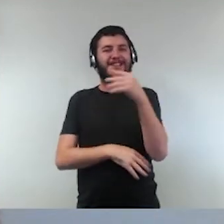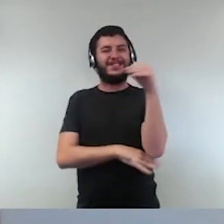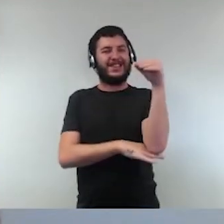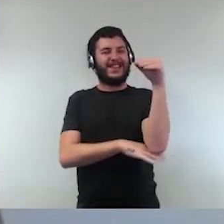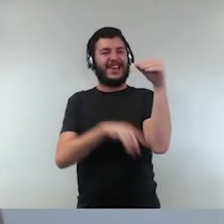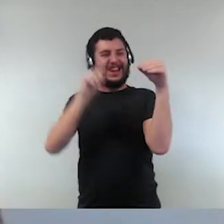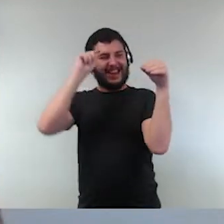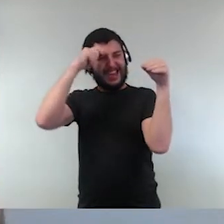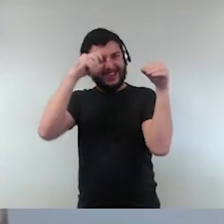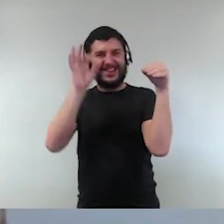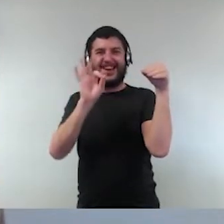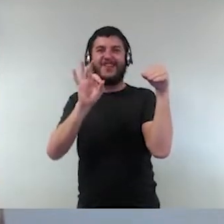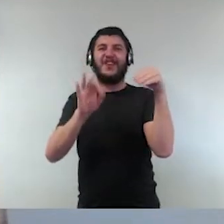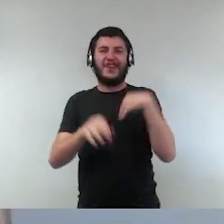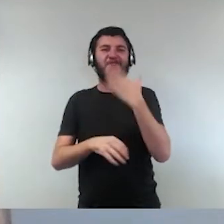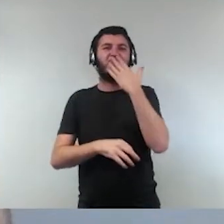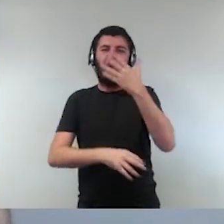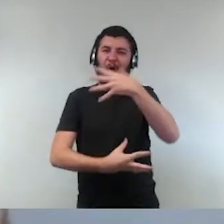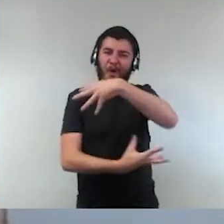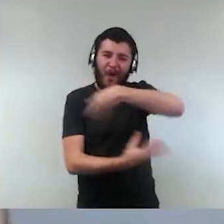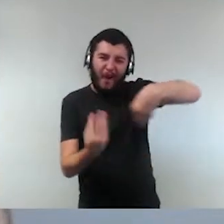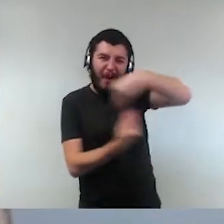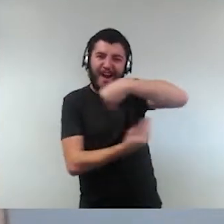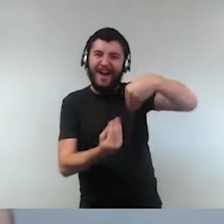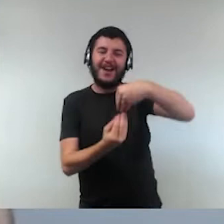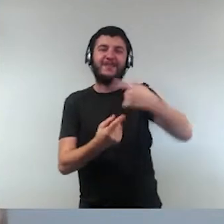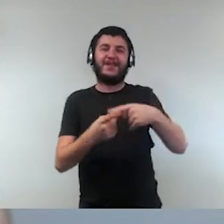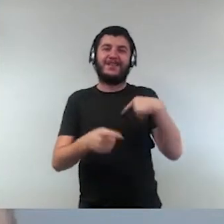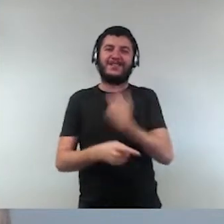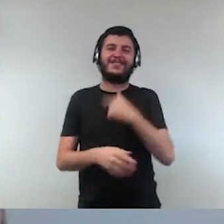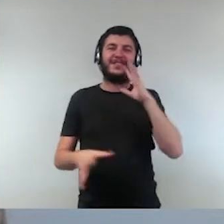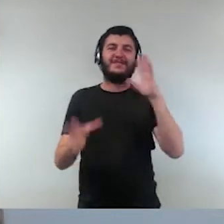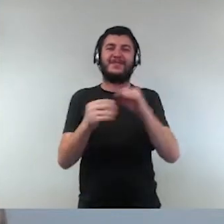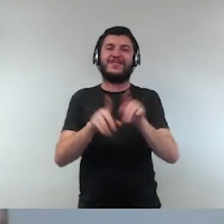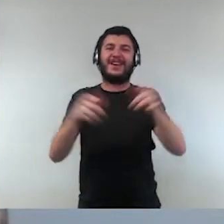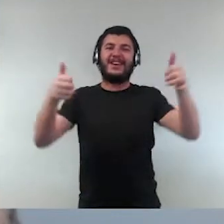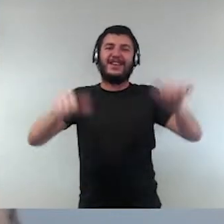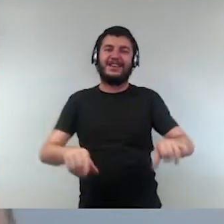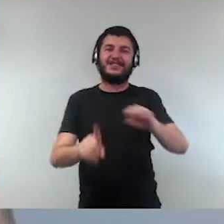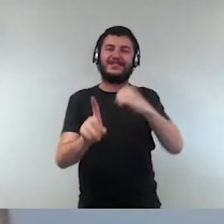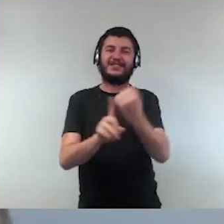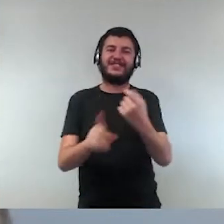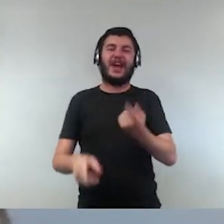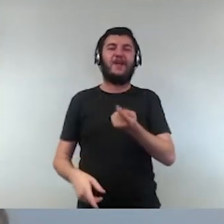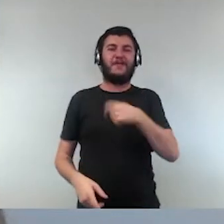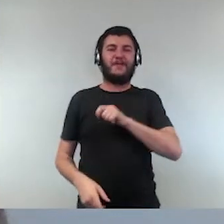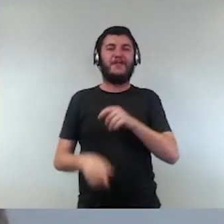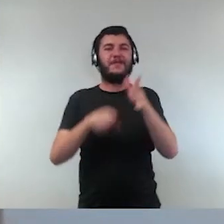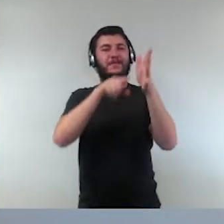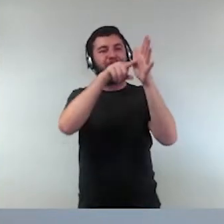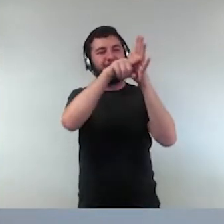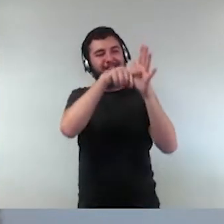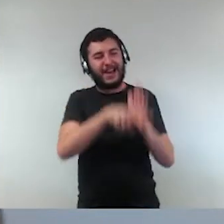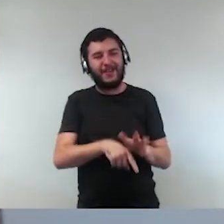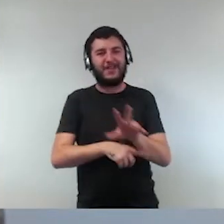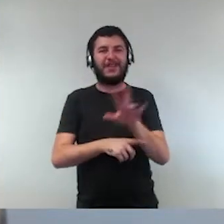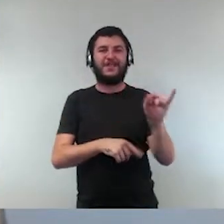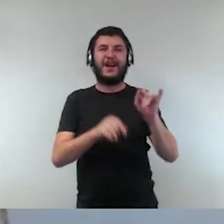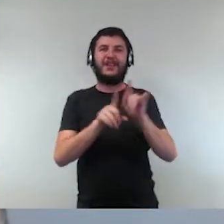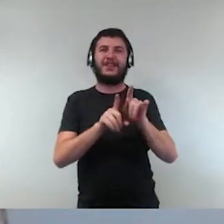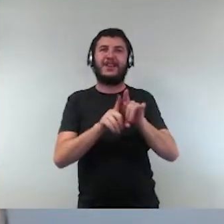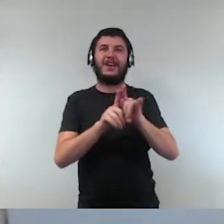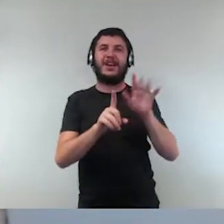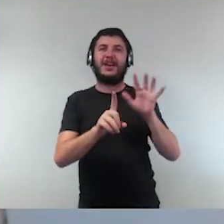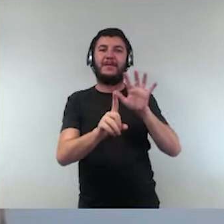porque a crise é sanitária, econômica, social, fiscal, política, institucional. Isso acaba impactando a todos nós em